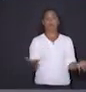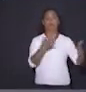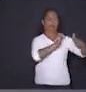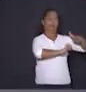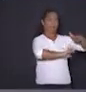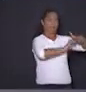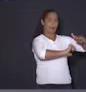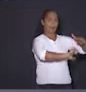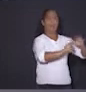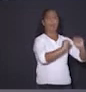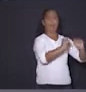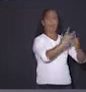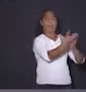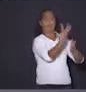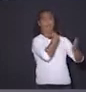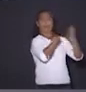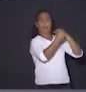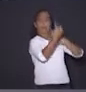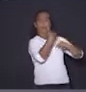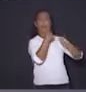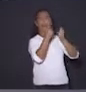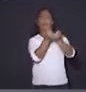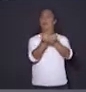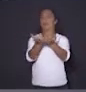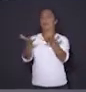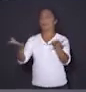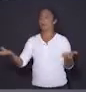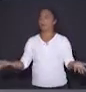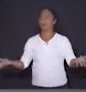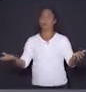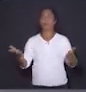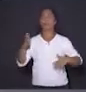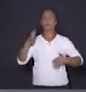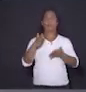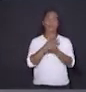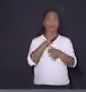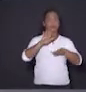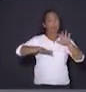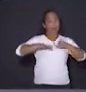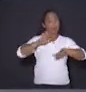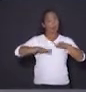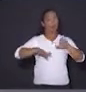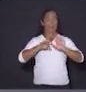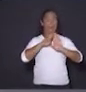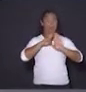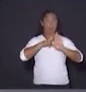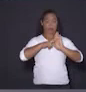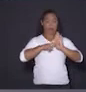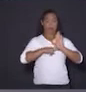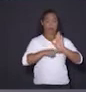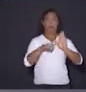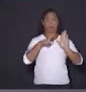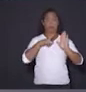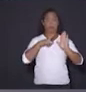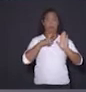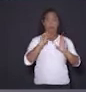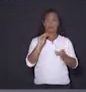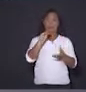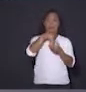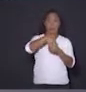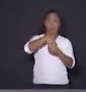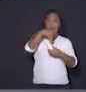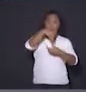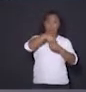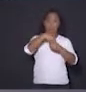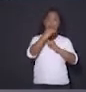podem ser compartilhadas com outros ou não a gente tem algumas regras específicas para a internet no marco civil da internet